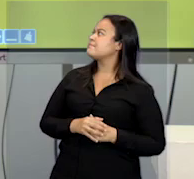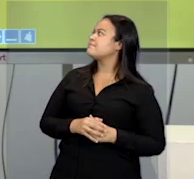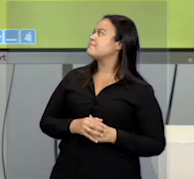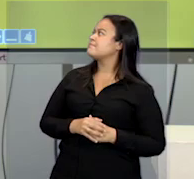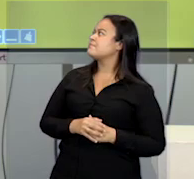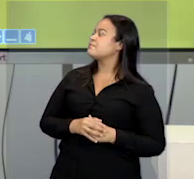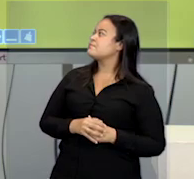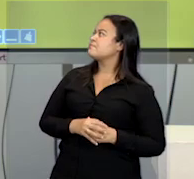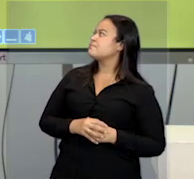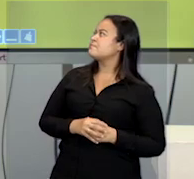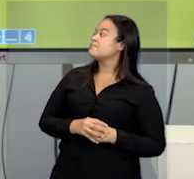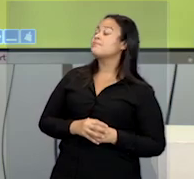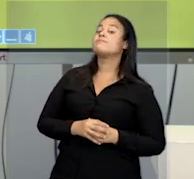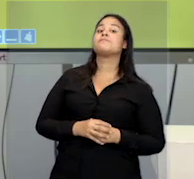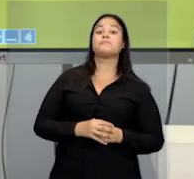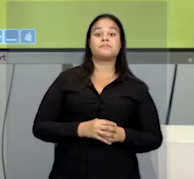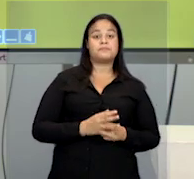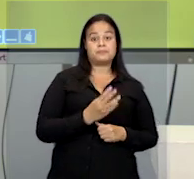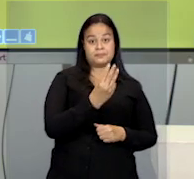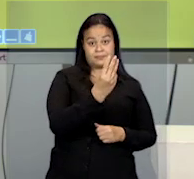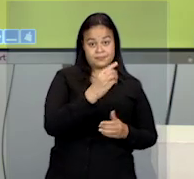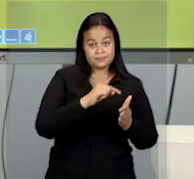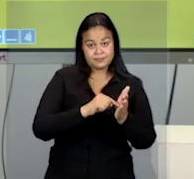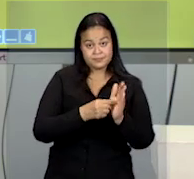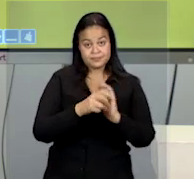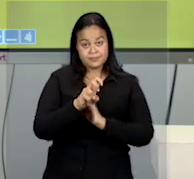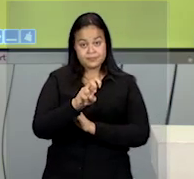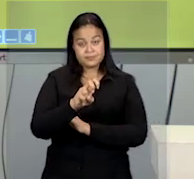Aqui eu coloco um 3, 3 vezes 5, 15, né?